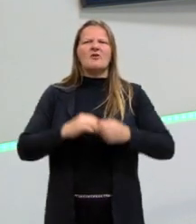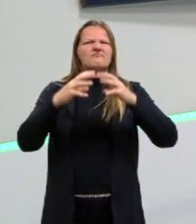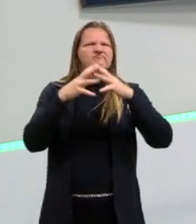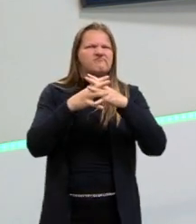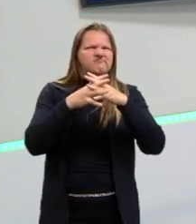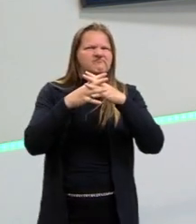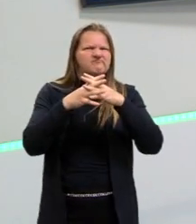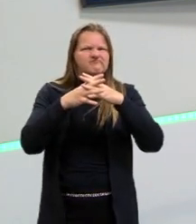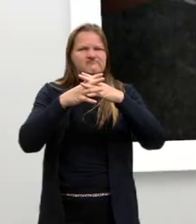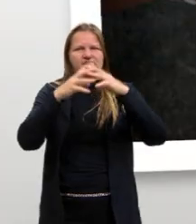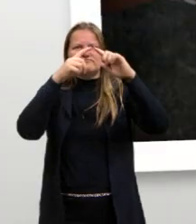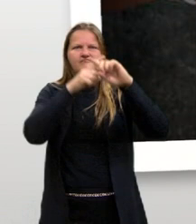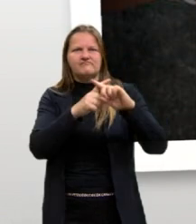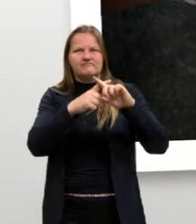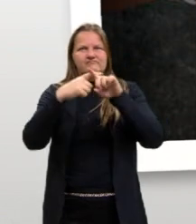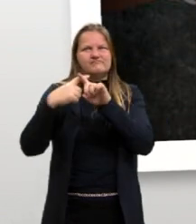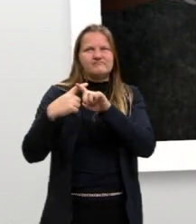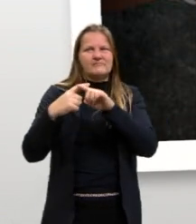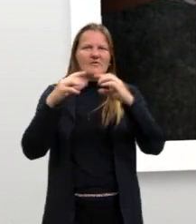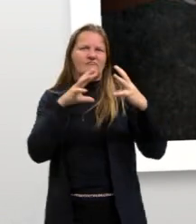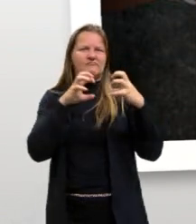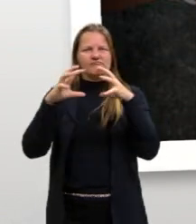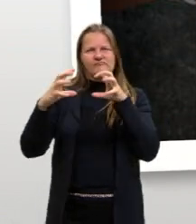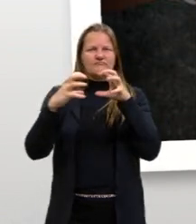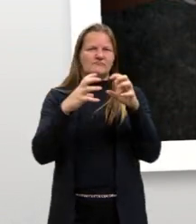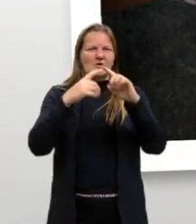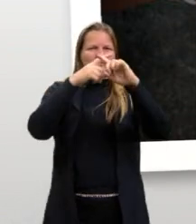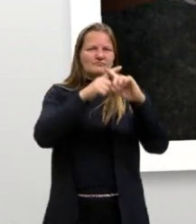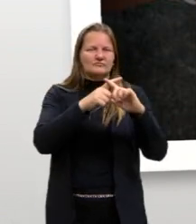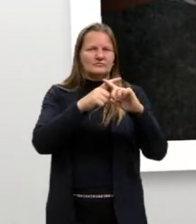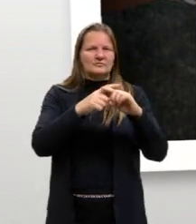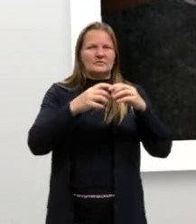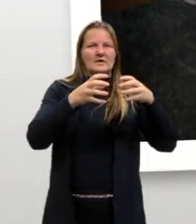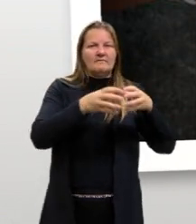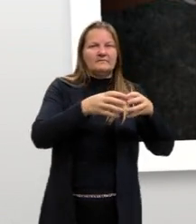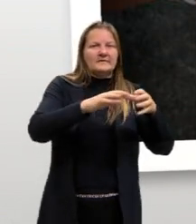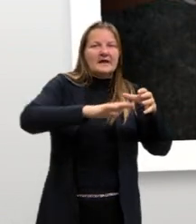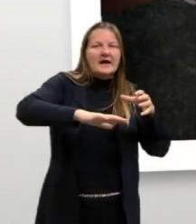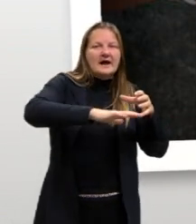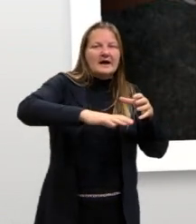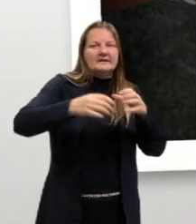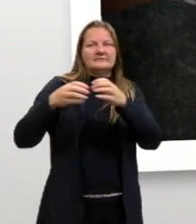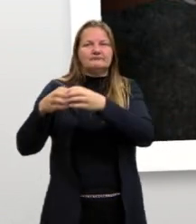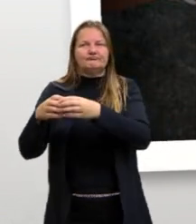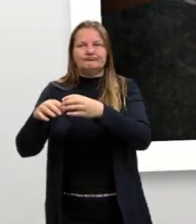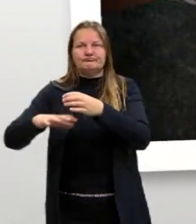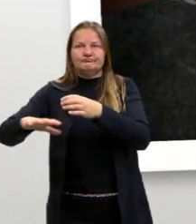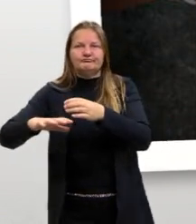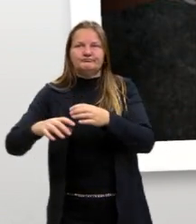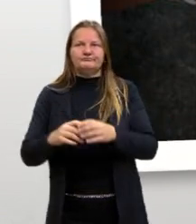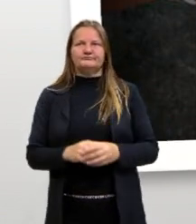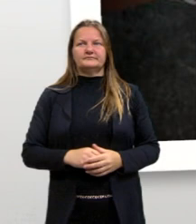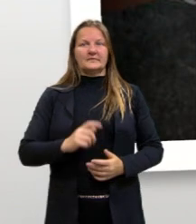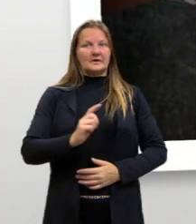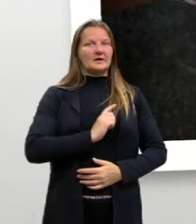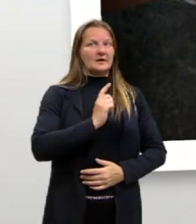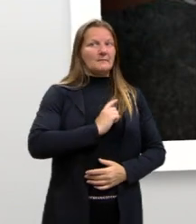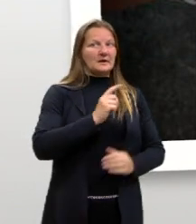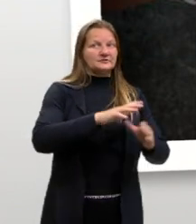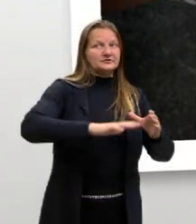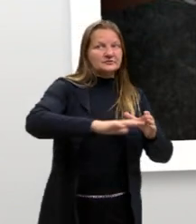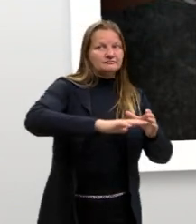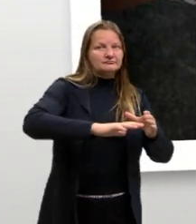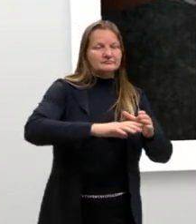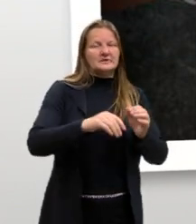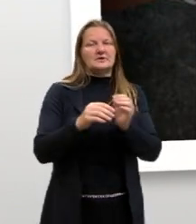ferrenha, marcada entre duas áreas de estudo, sendo elas a gramática a primeira